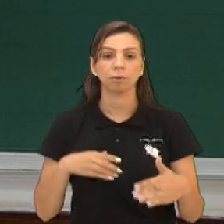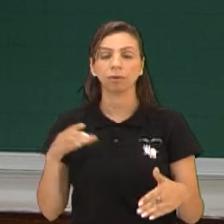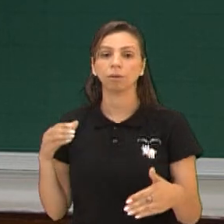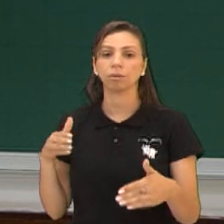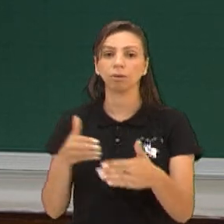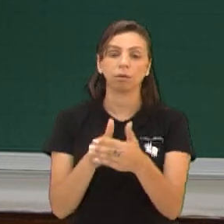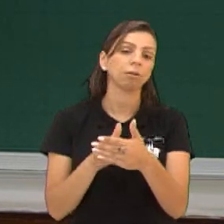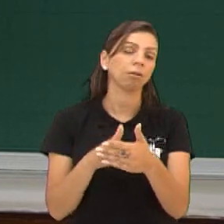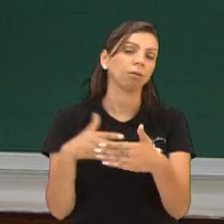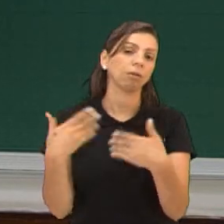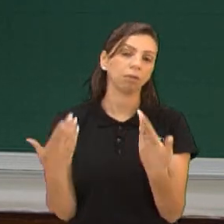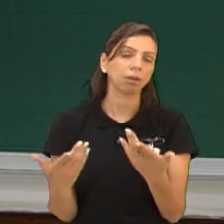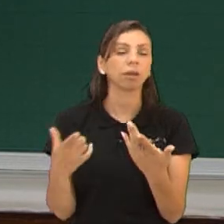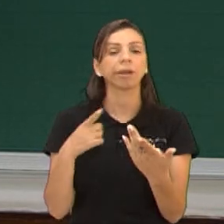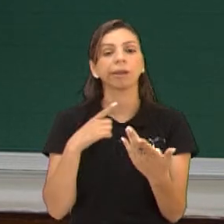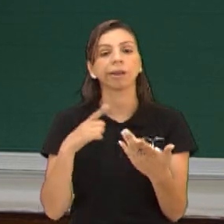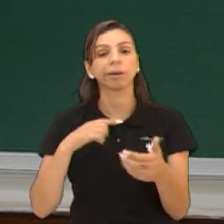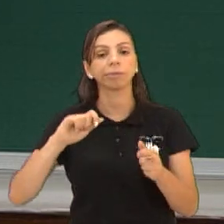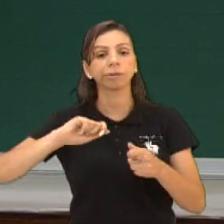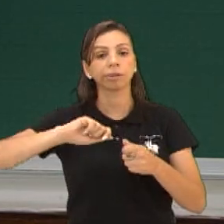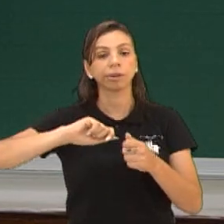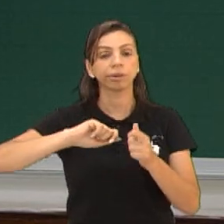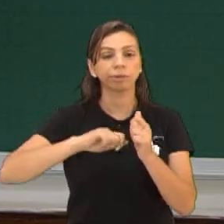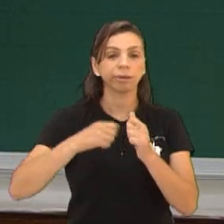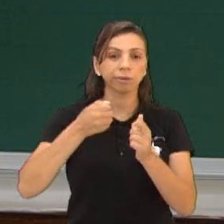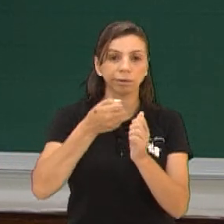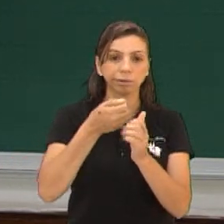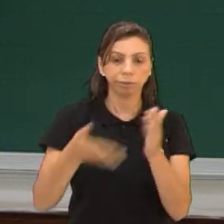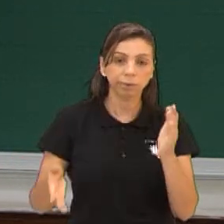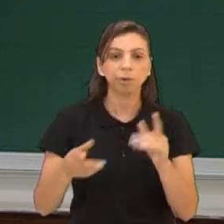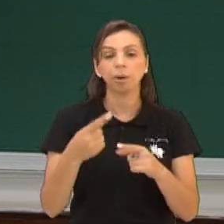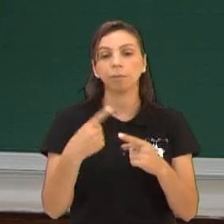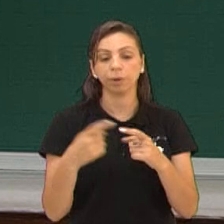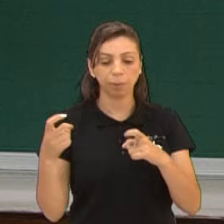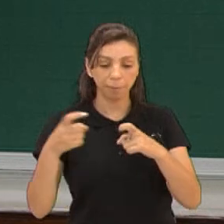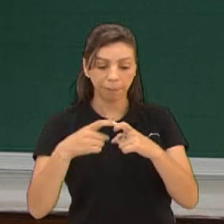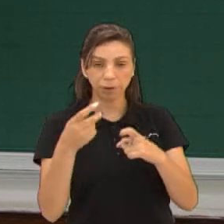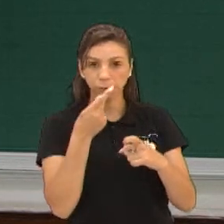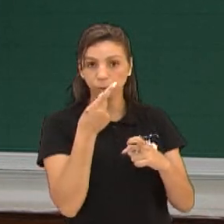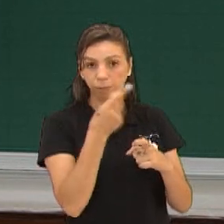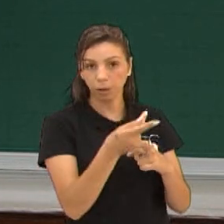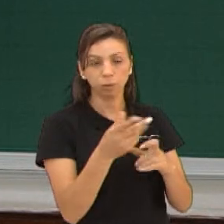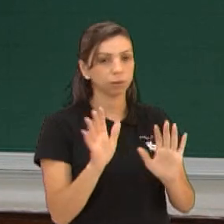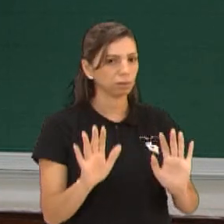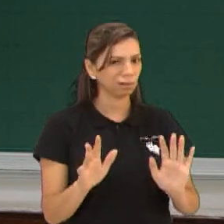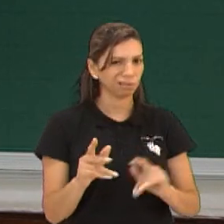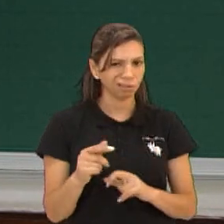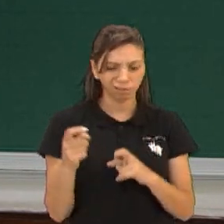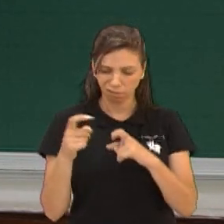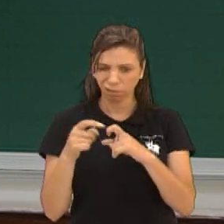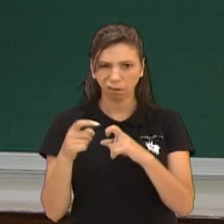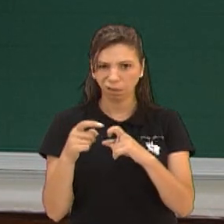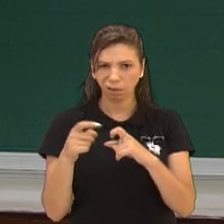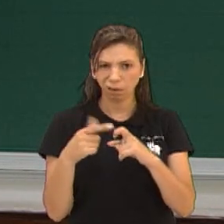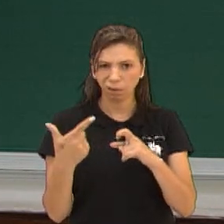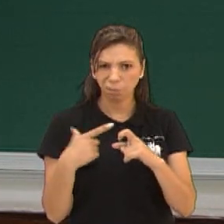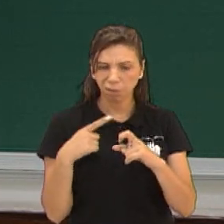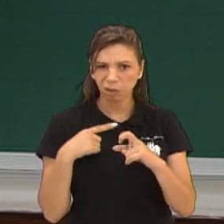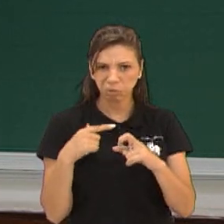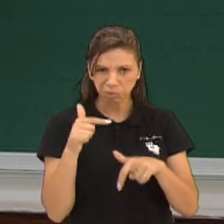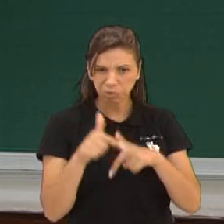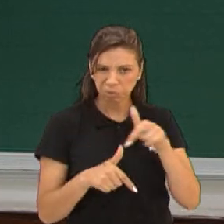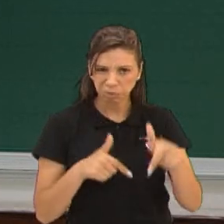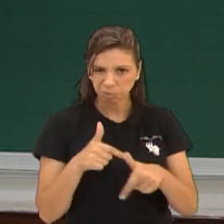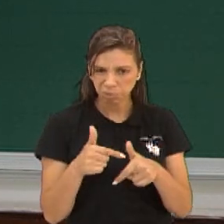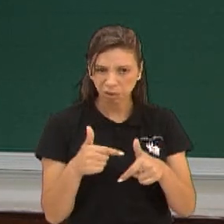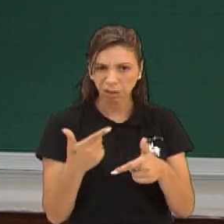no futebol é algo a ser abolido conforme o médico tal falou e o médico não é especialista em